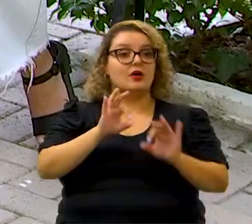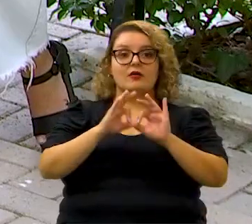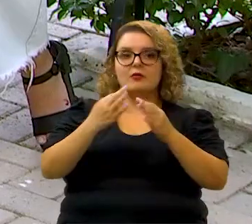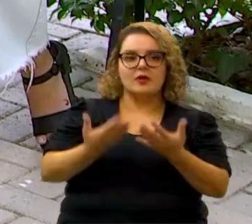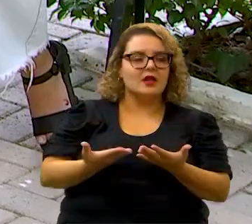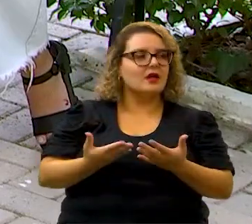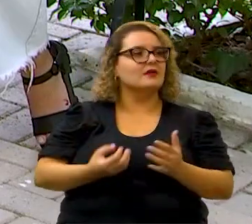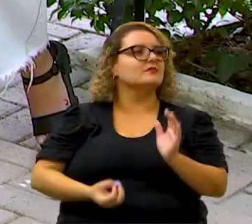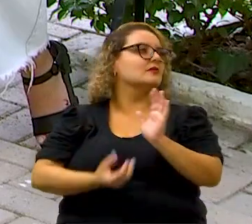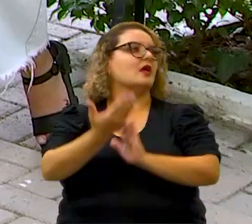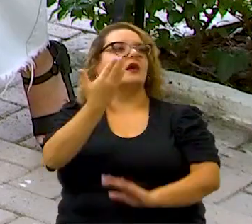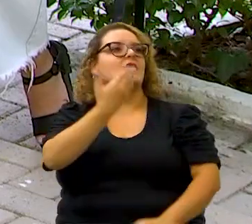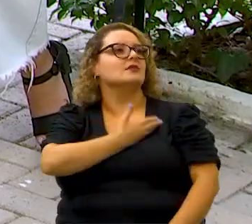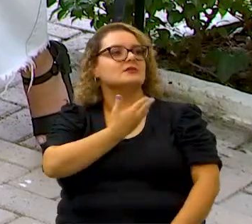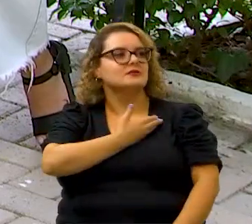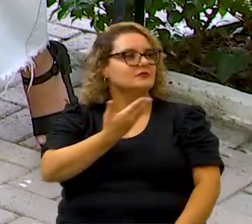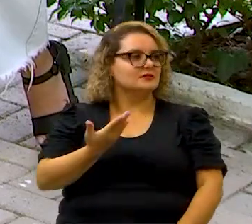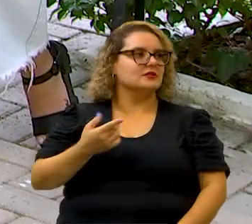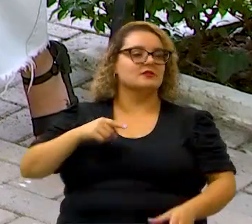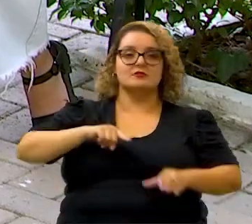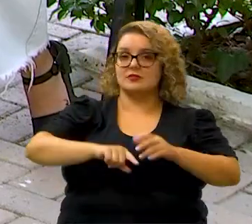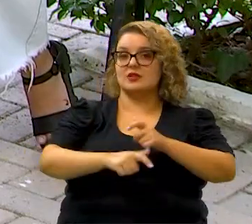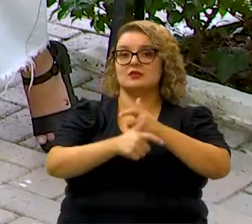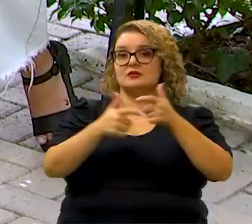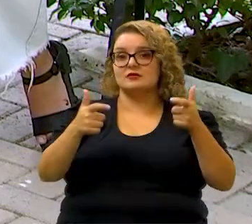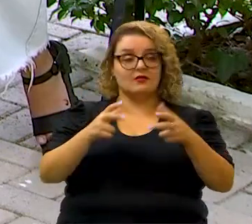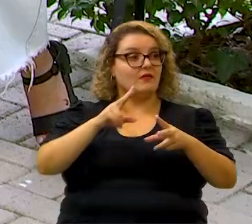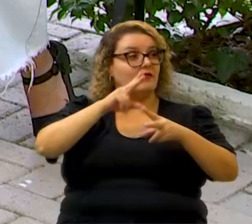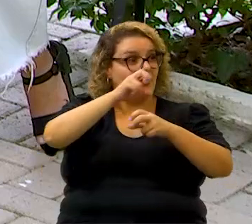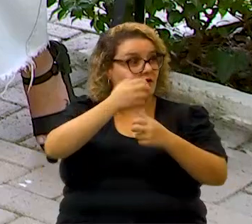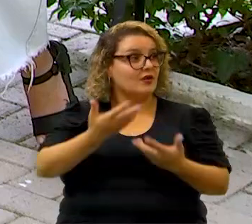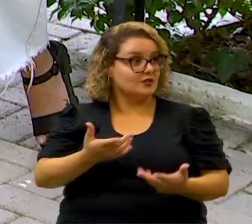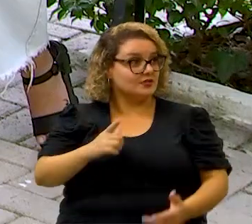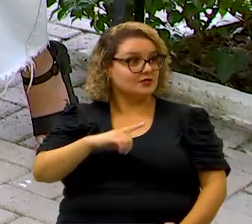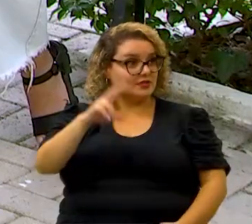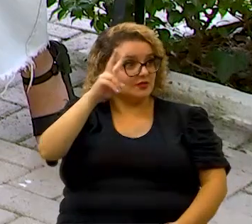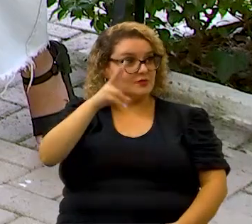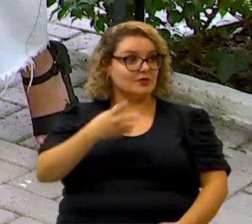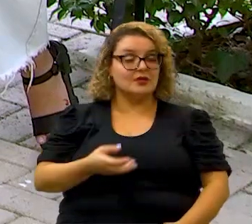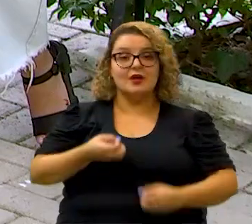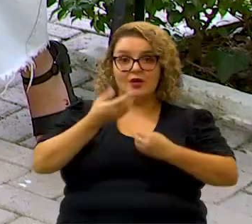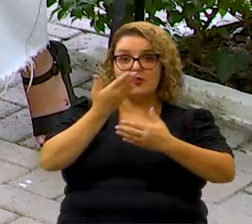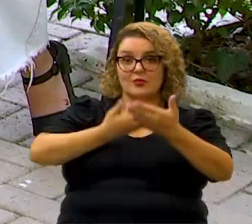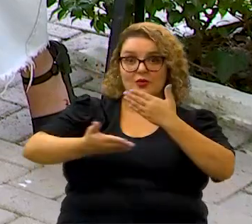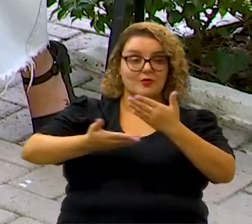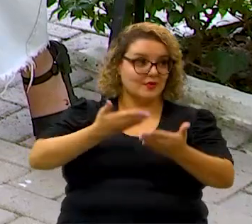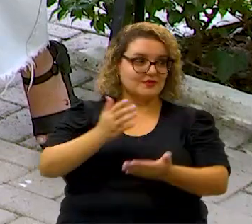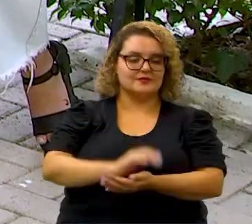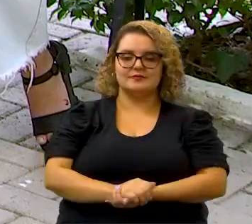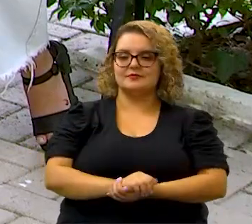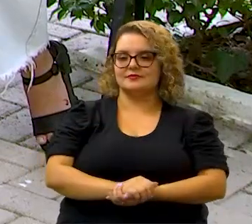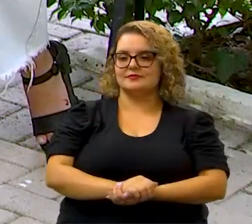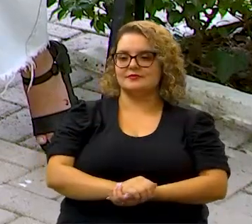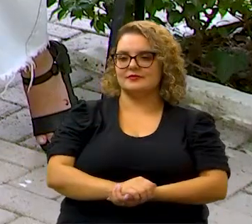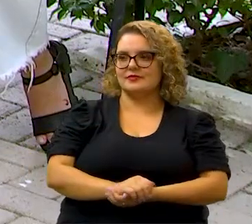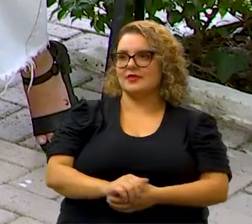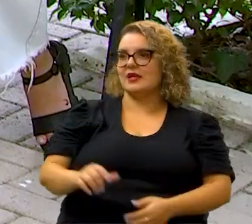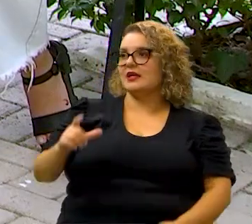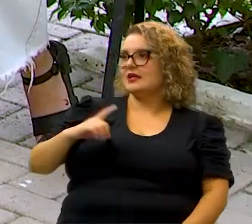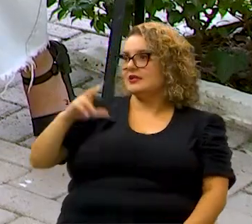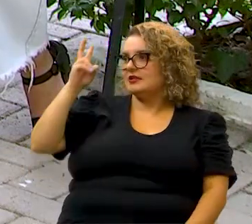de amigos, amizades que se formaram mais intensas? Tem alguma história assim que vale a pena